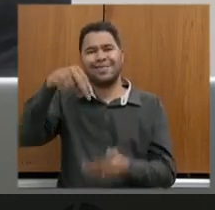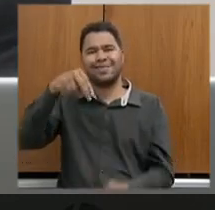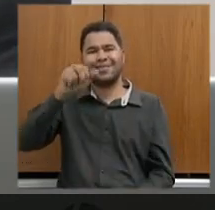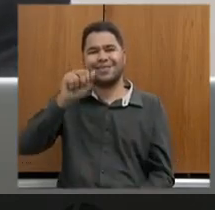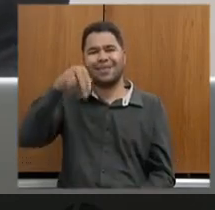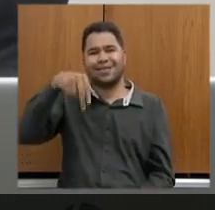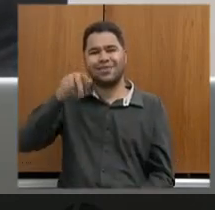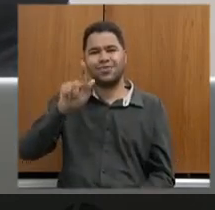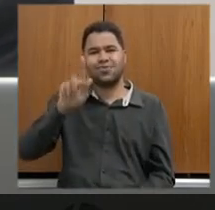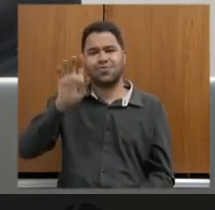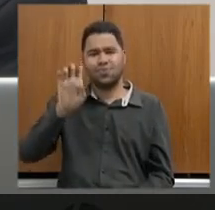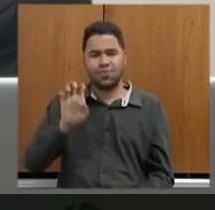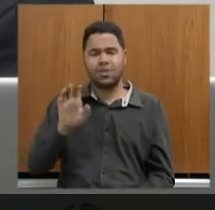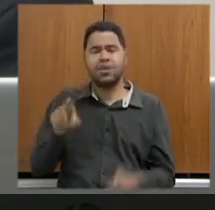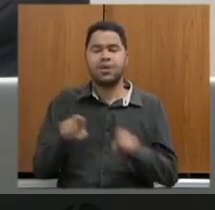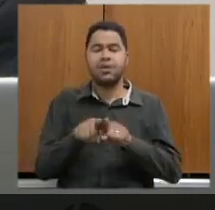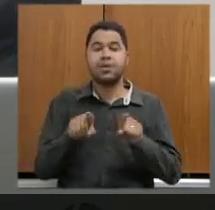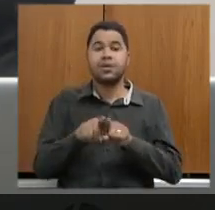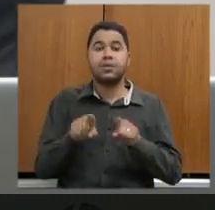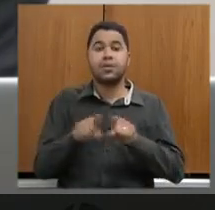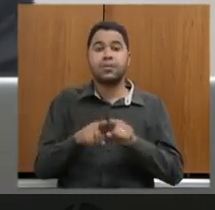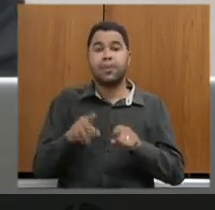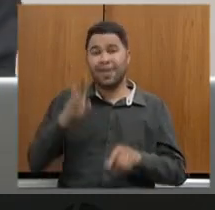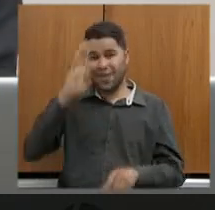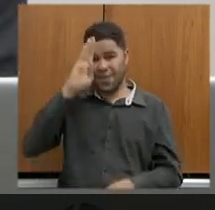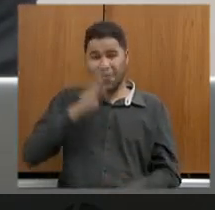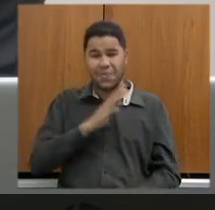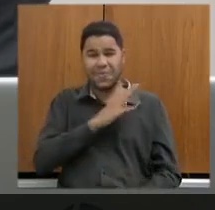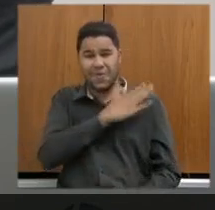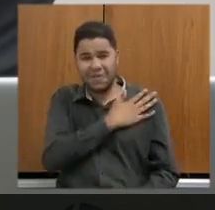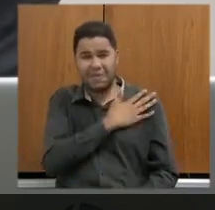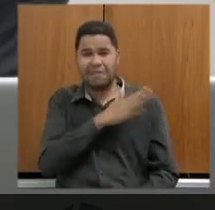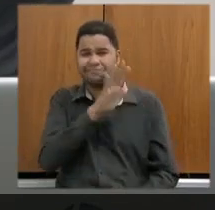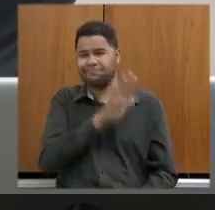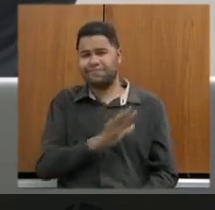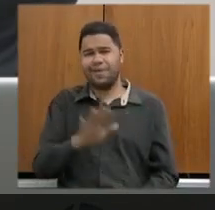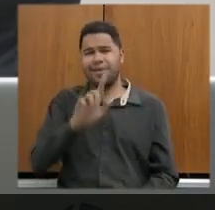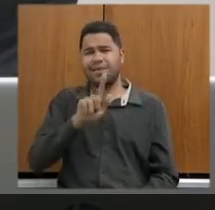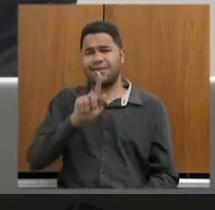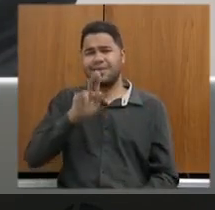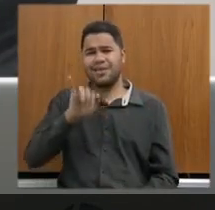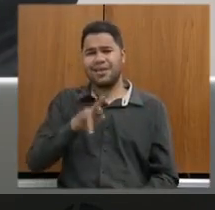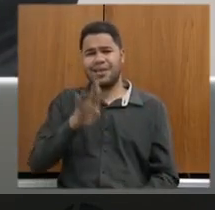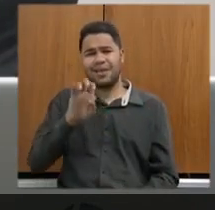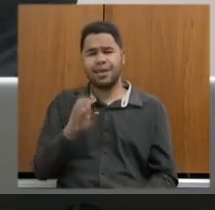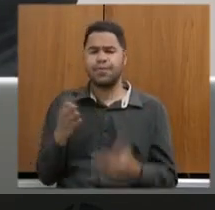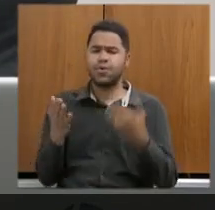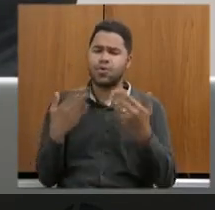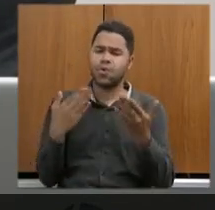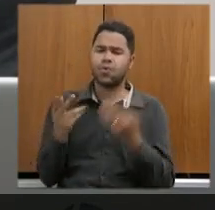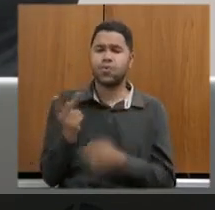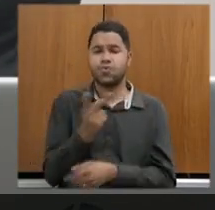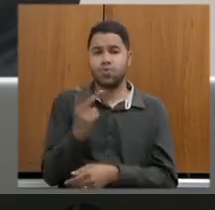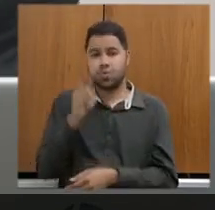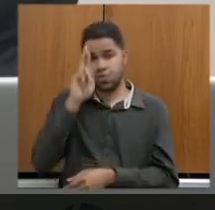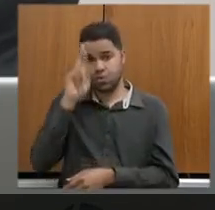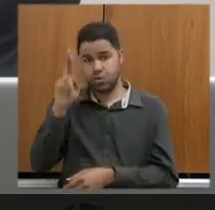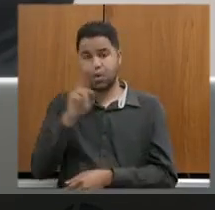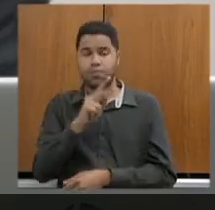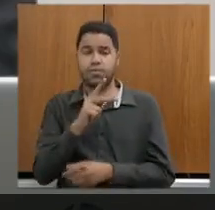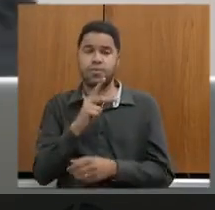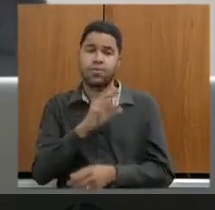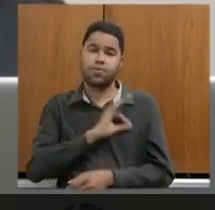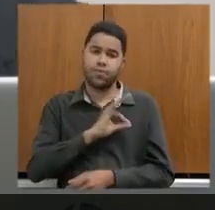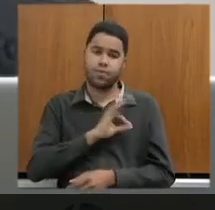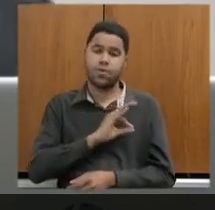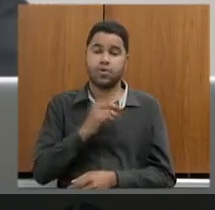também o tenente-coronel Guilherme comandante da 24ª companhia dependente conversei com os dois chefes de polícia o comandante